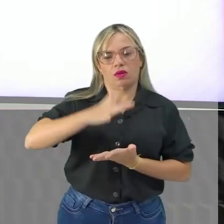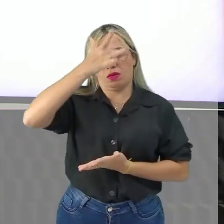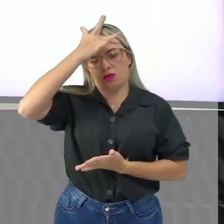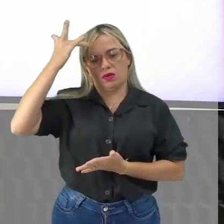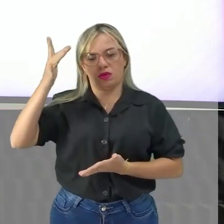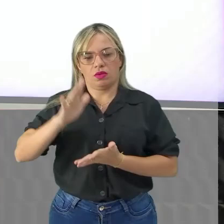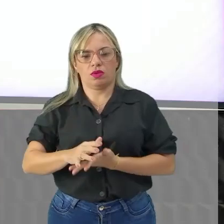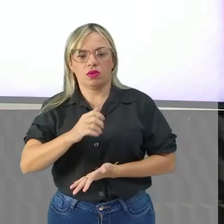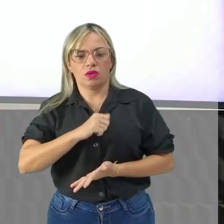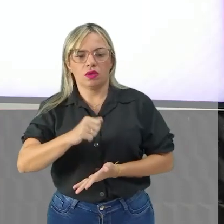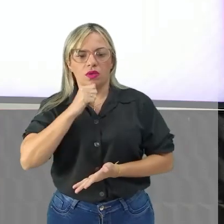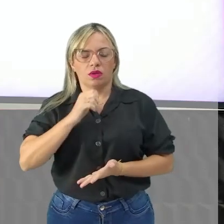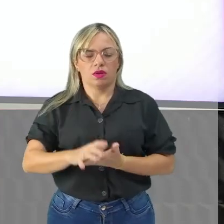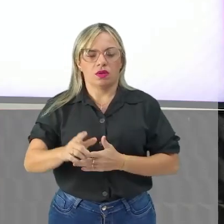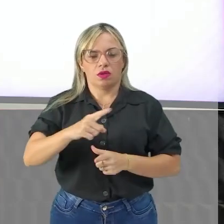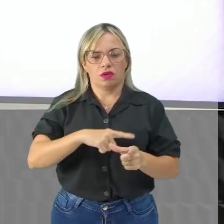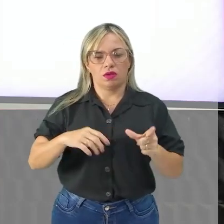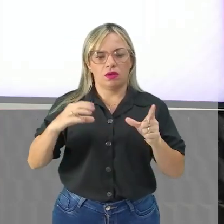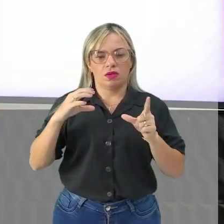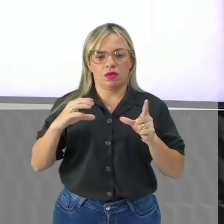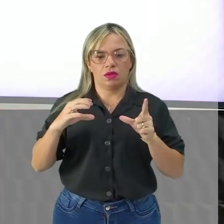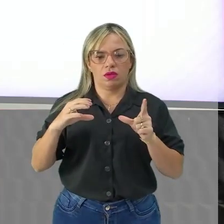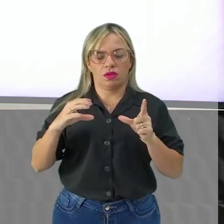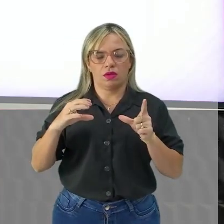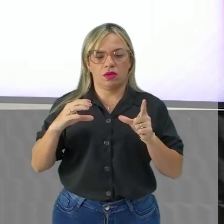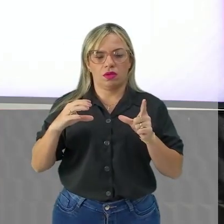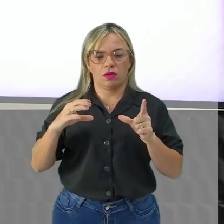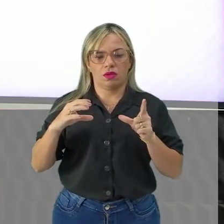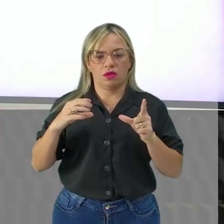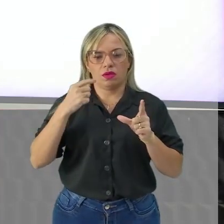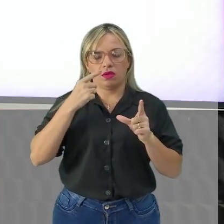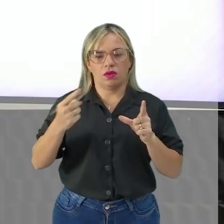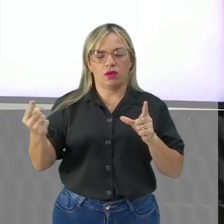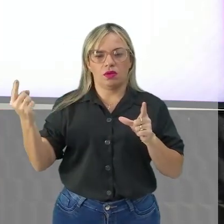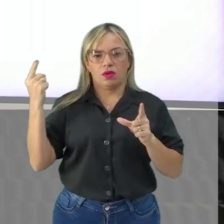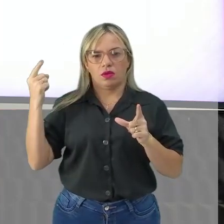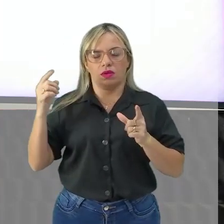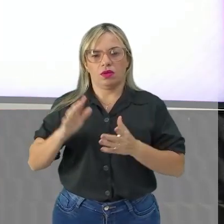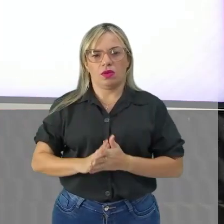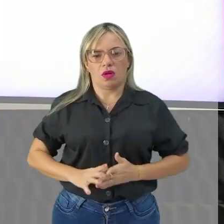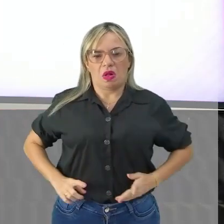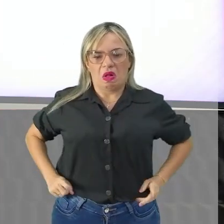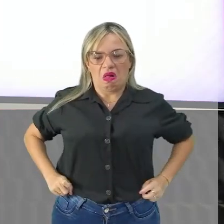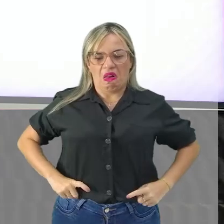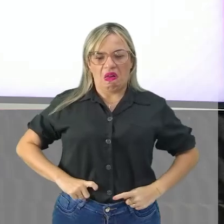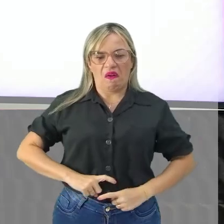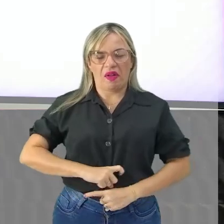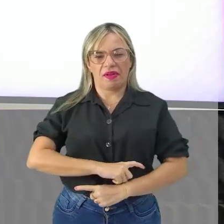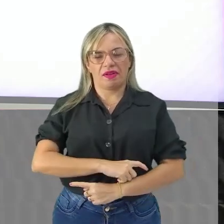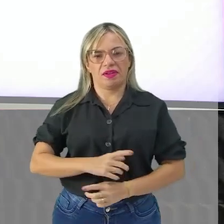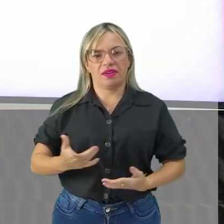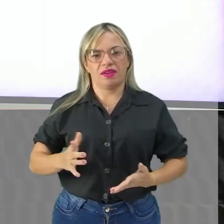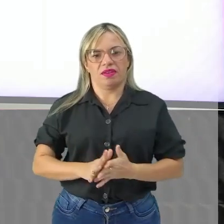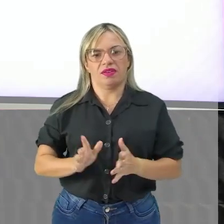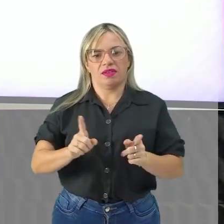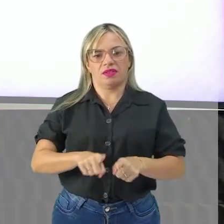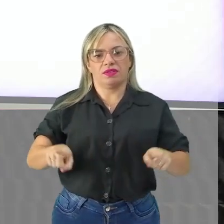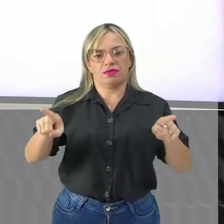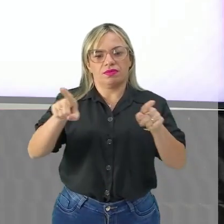candidíase. A ascaridíase, né, a lombriga, né,